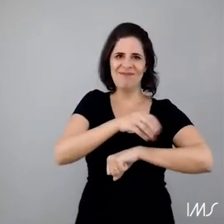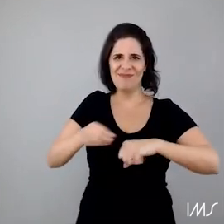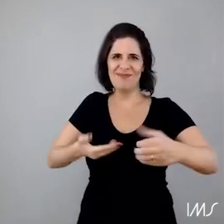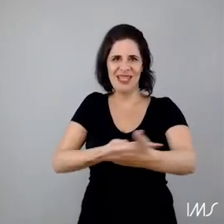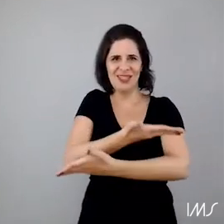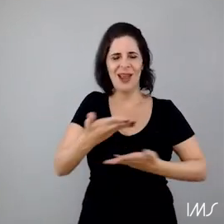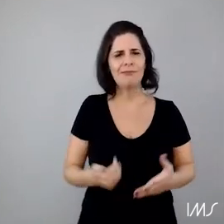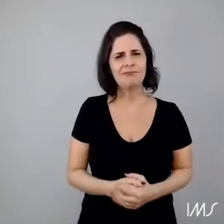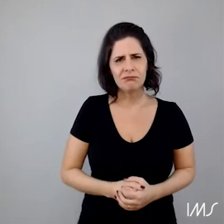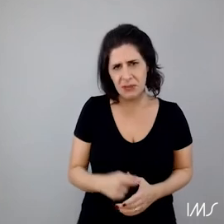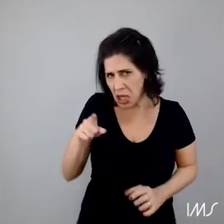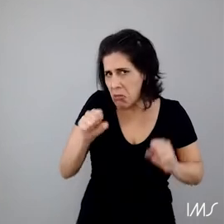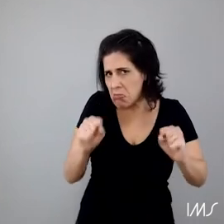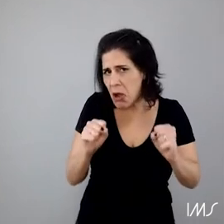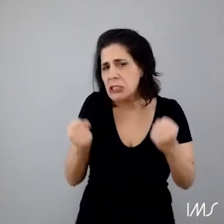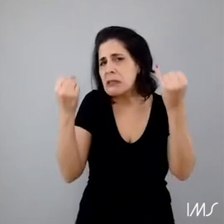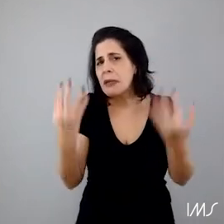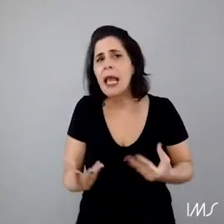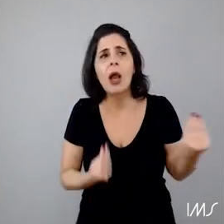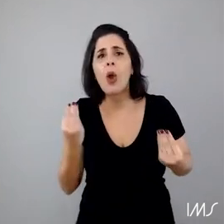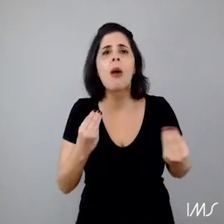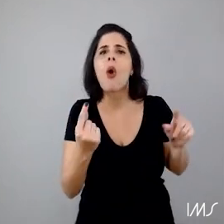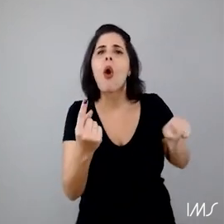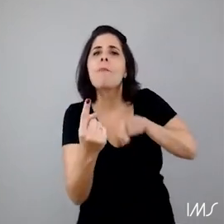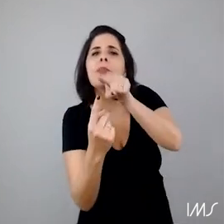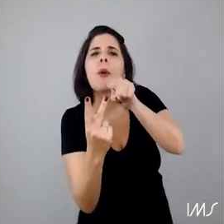da instituição a esse respeito.